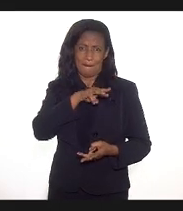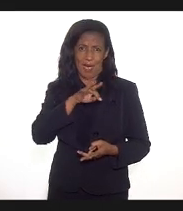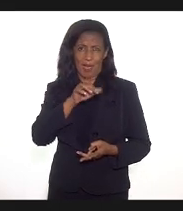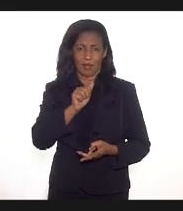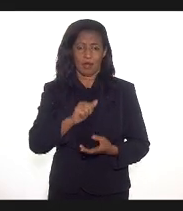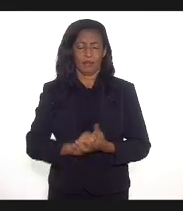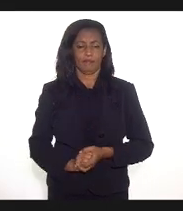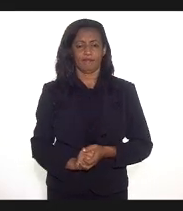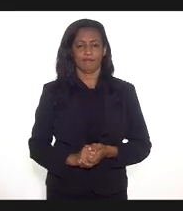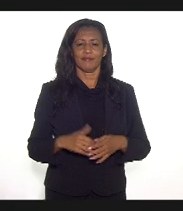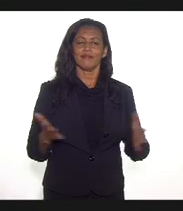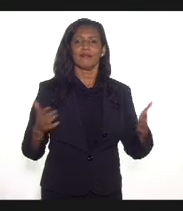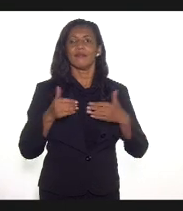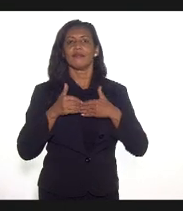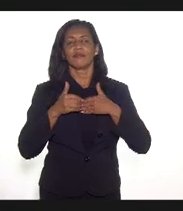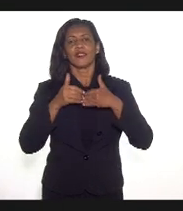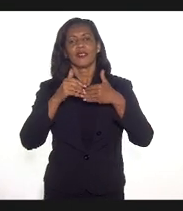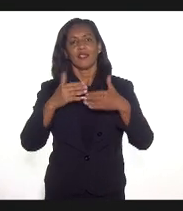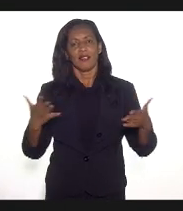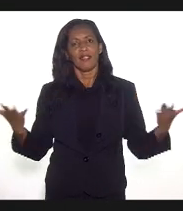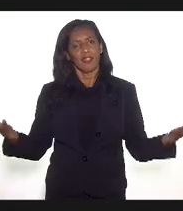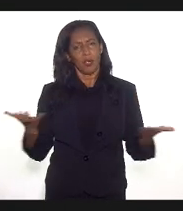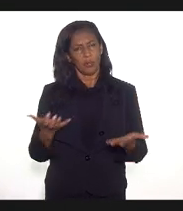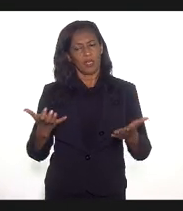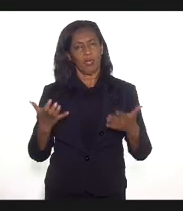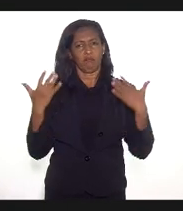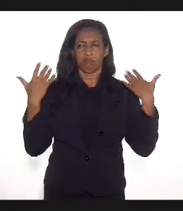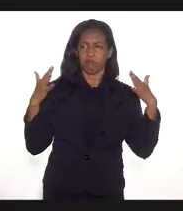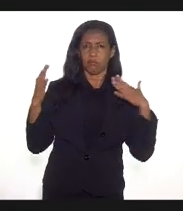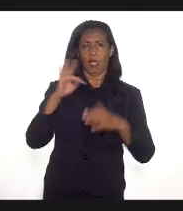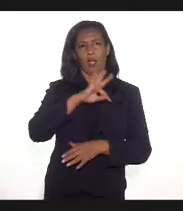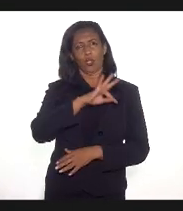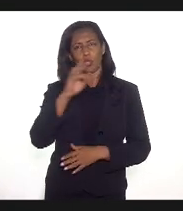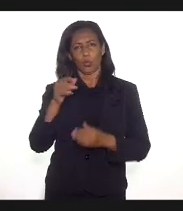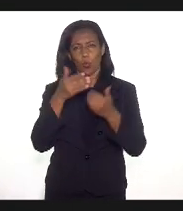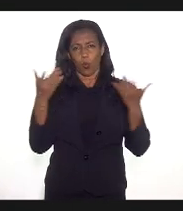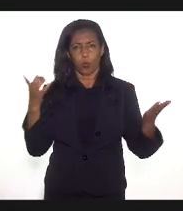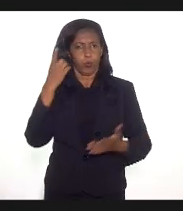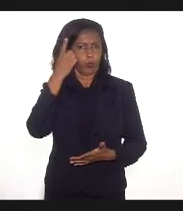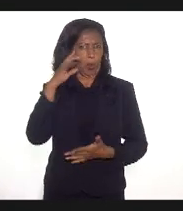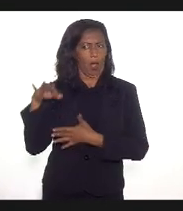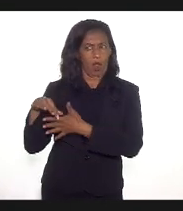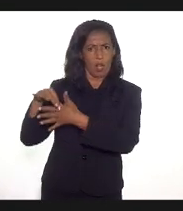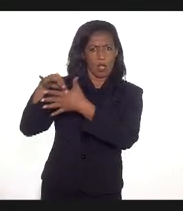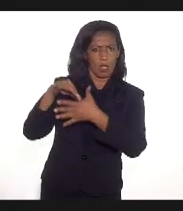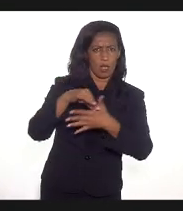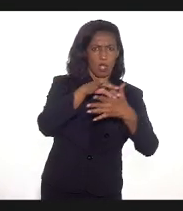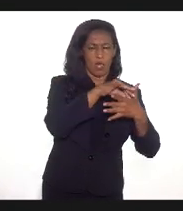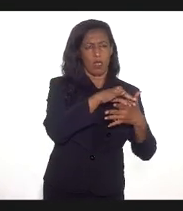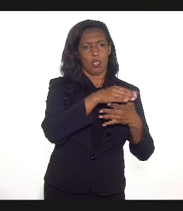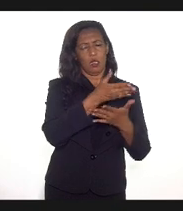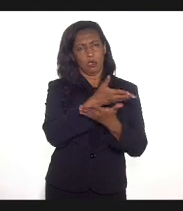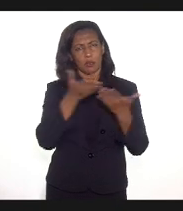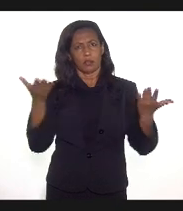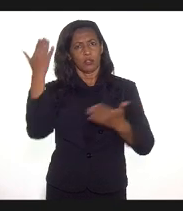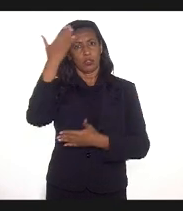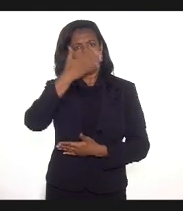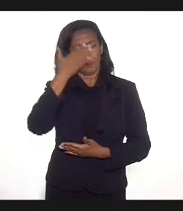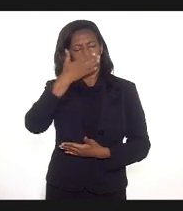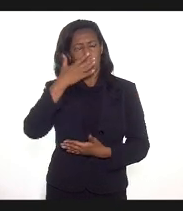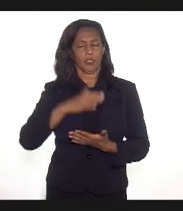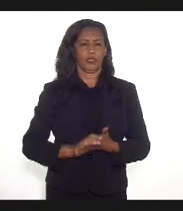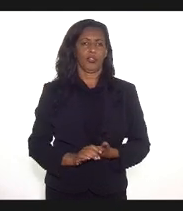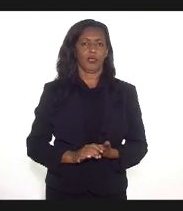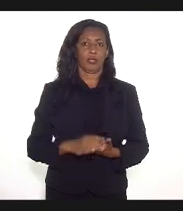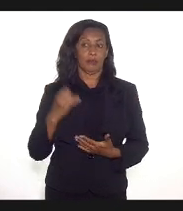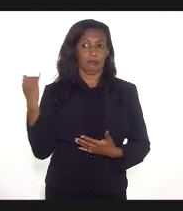Inicialmente, quero saudar a todos e a todas, né, deputados, representantes do poder público, das entidades que estão presentes